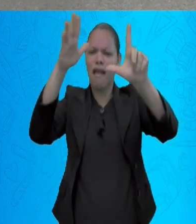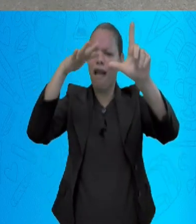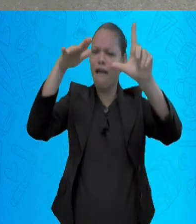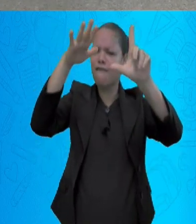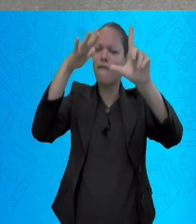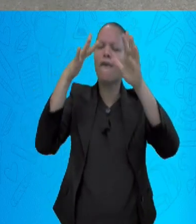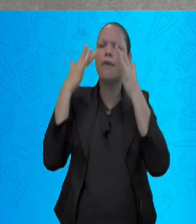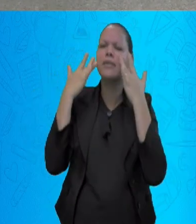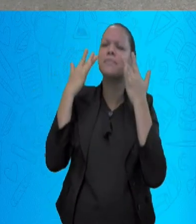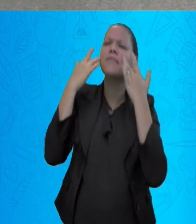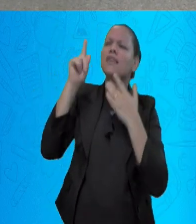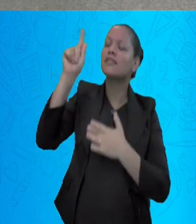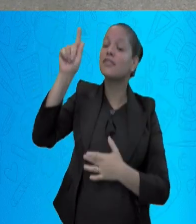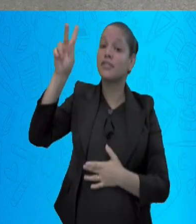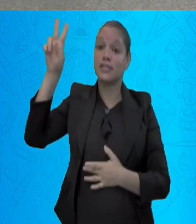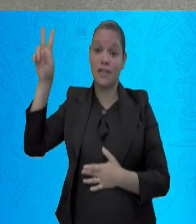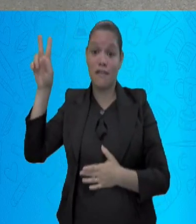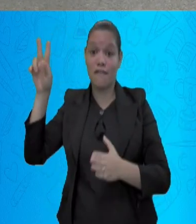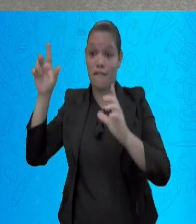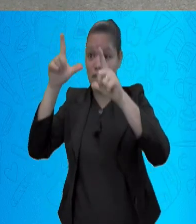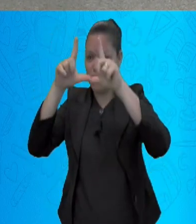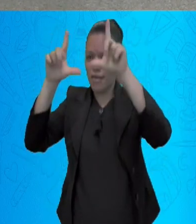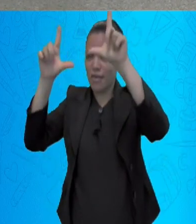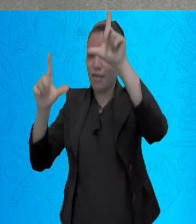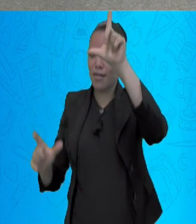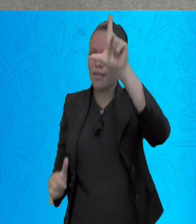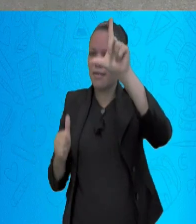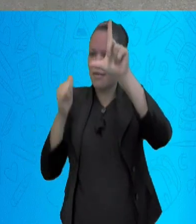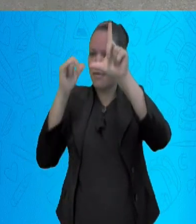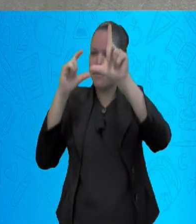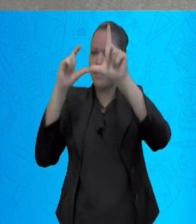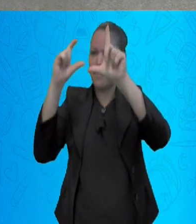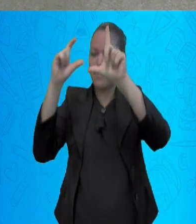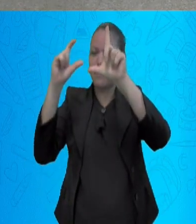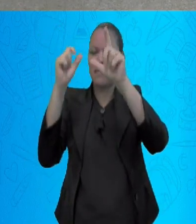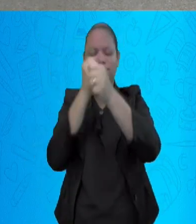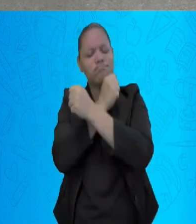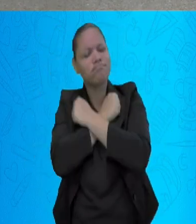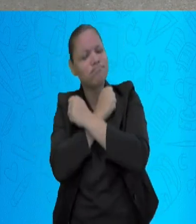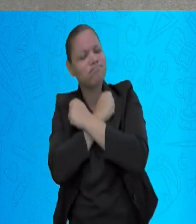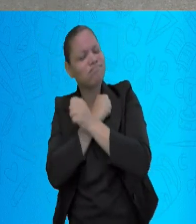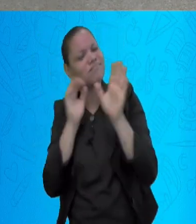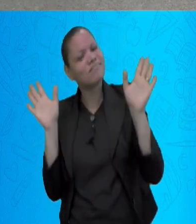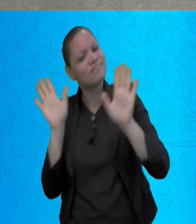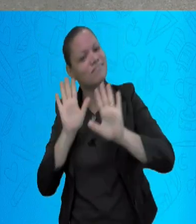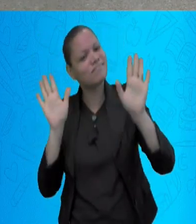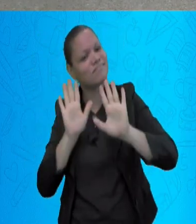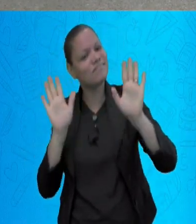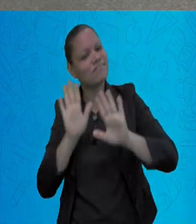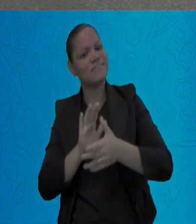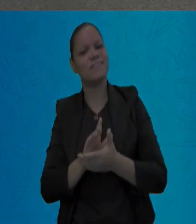apontar a câmera do seu celular na imagem que aparece no canto da tela. Um abraço e até a próxima aula.